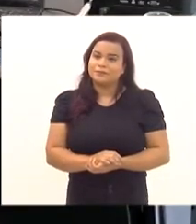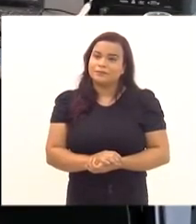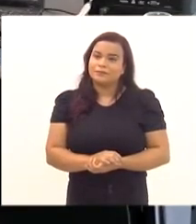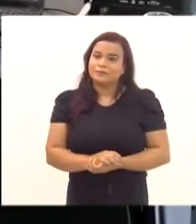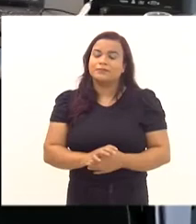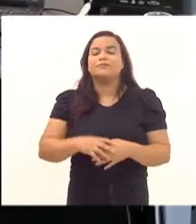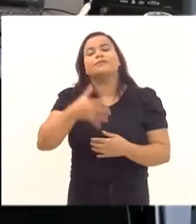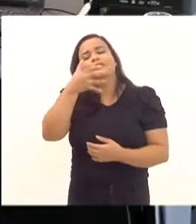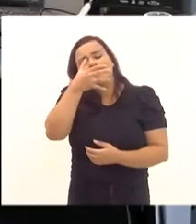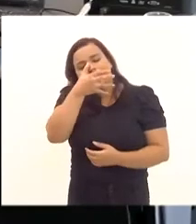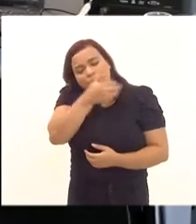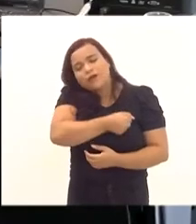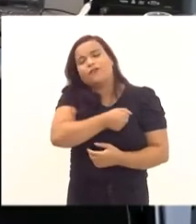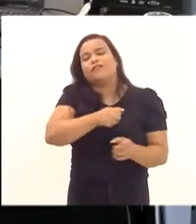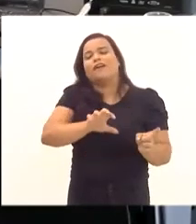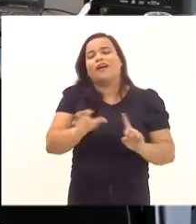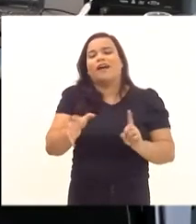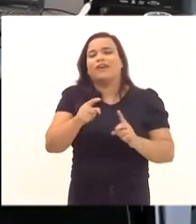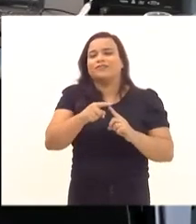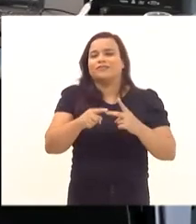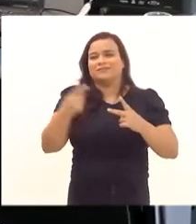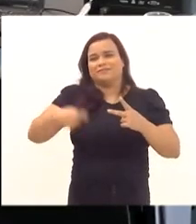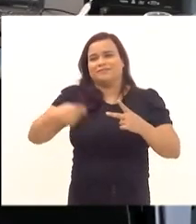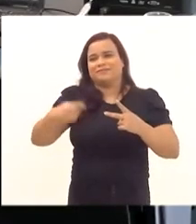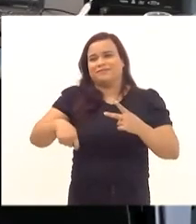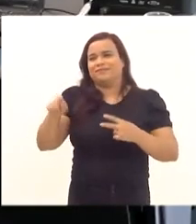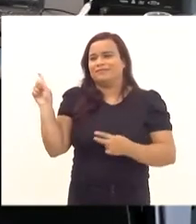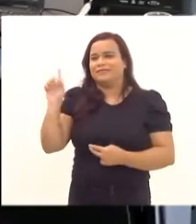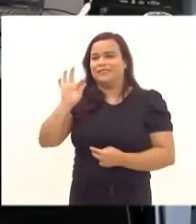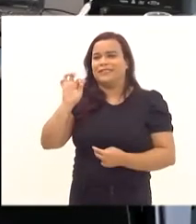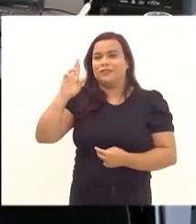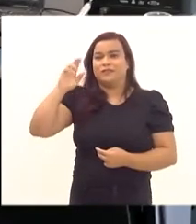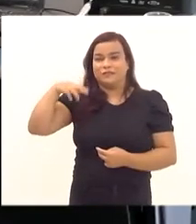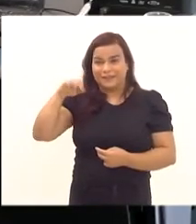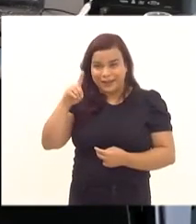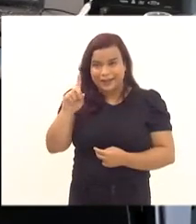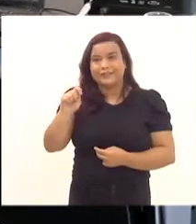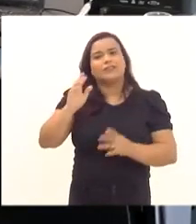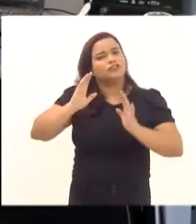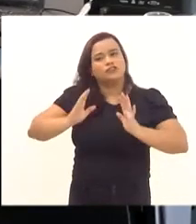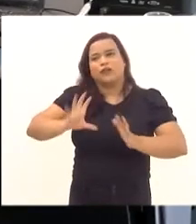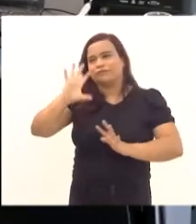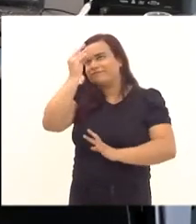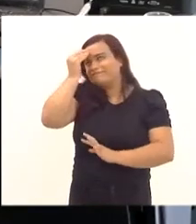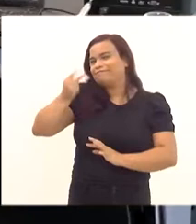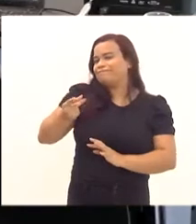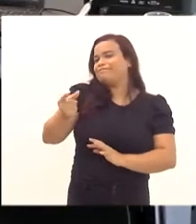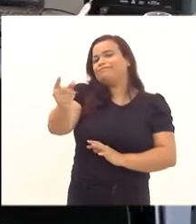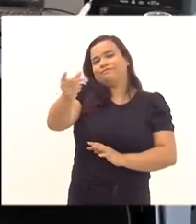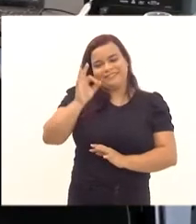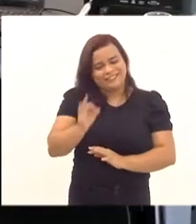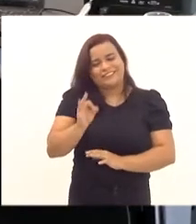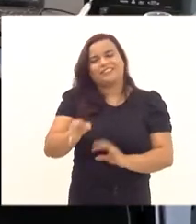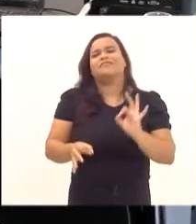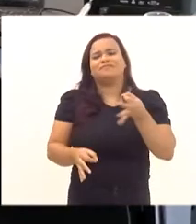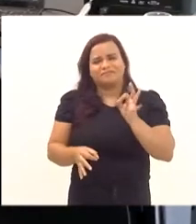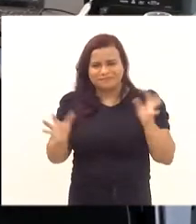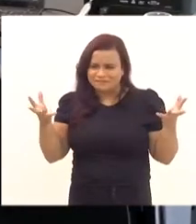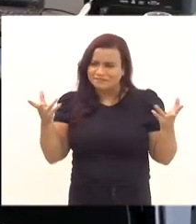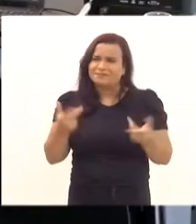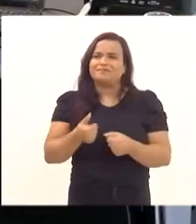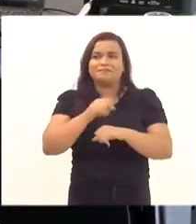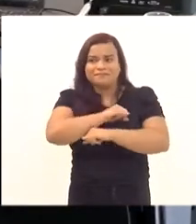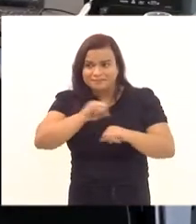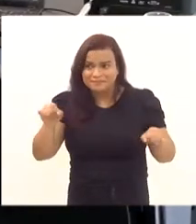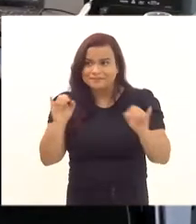vamos salvar as nossas rádios jornal da série mortal antes da sua academia é maravilhosa demais né que que